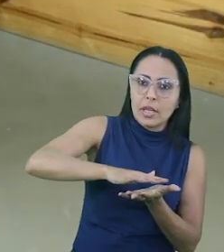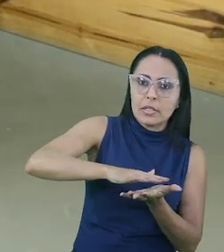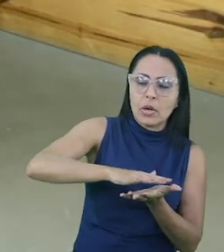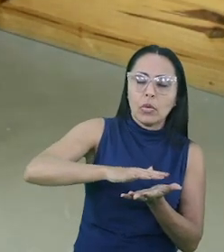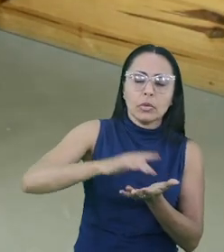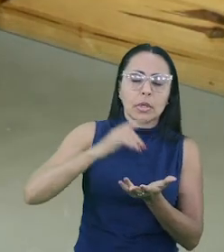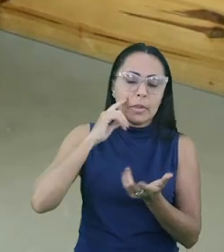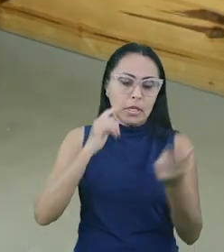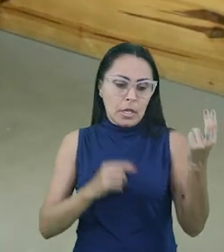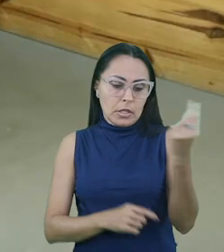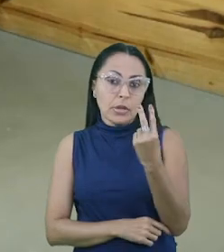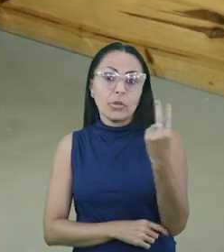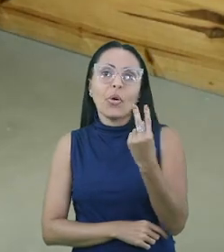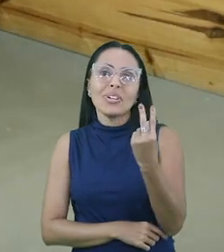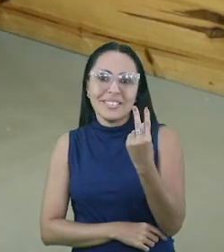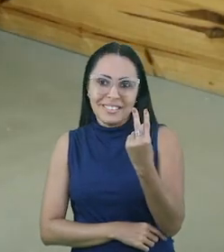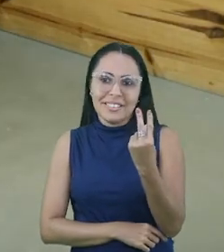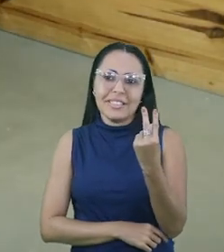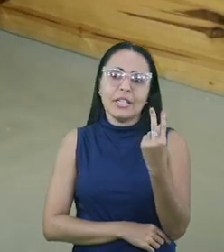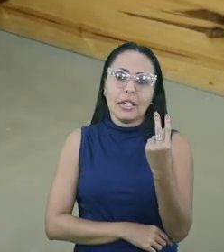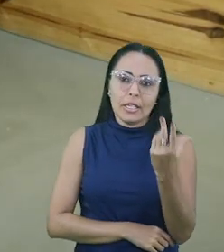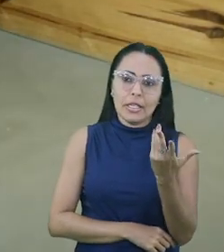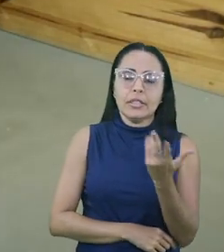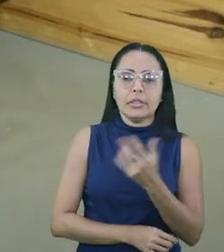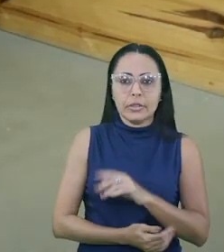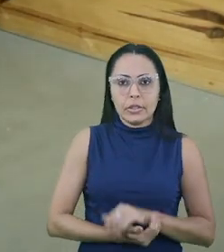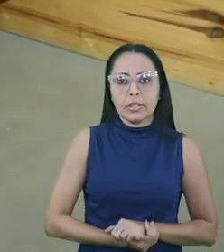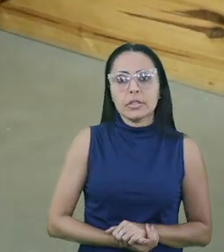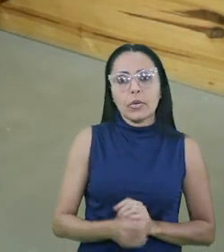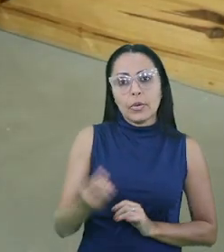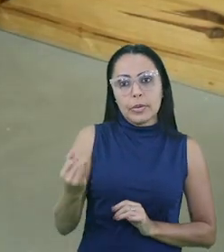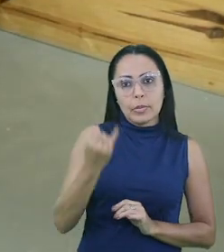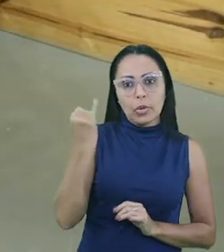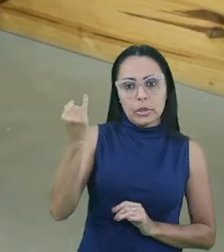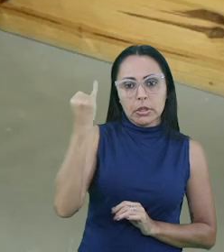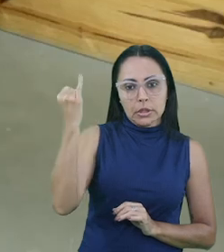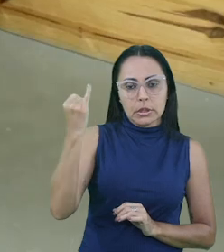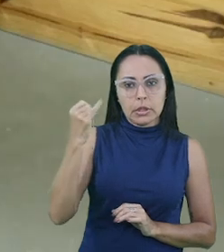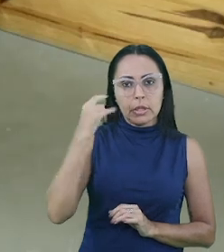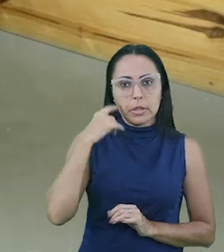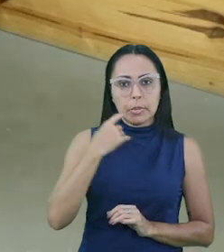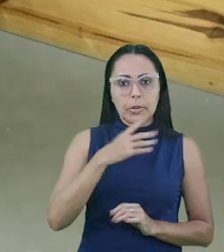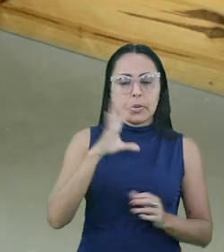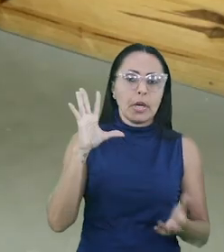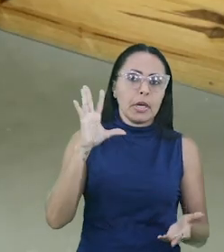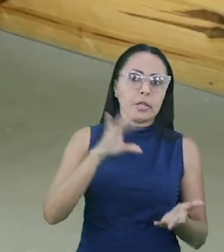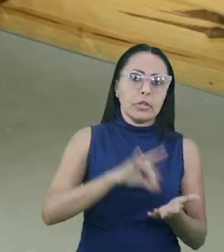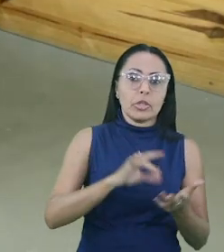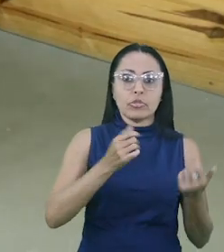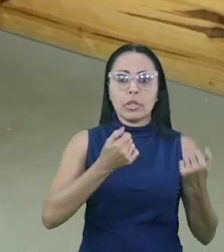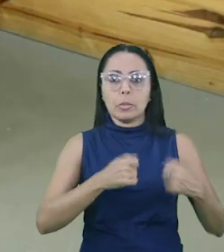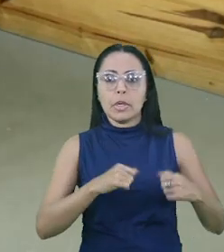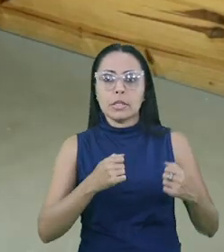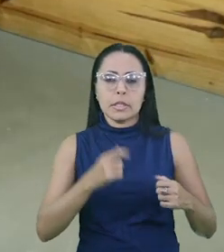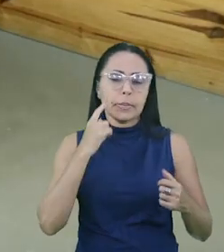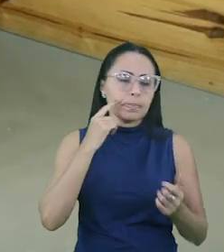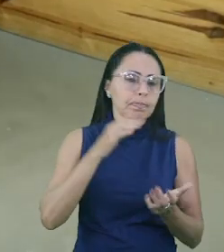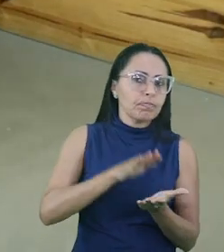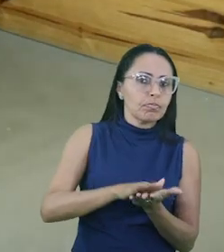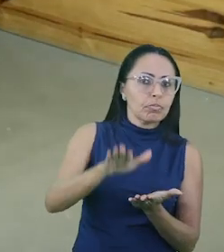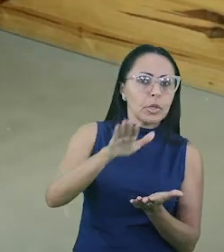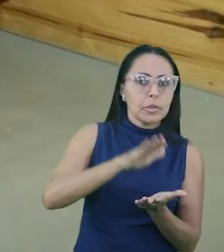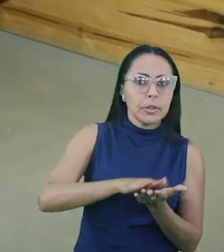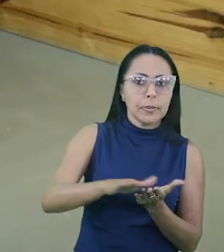Esses dois itens aqui, eles são importantes para o registro quando a gente precisa imprimir